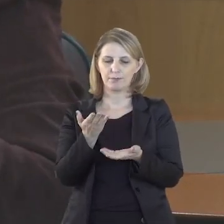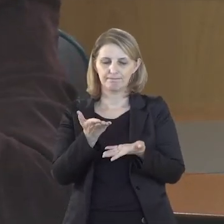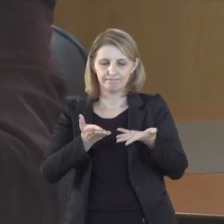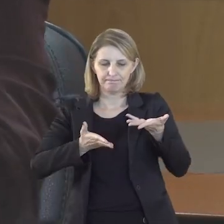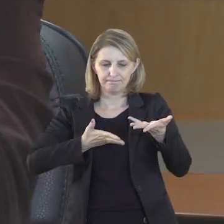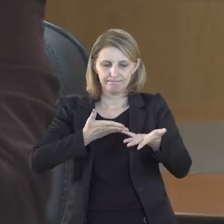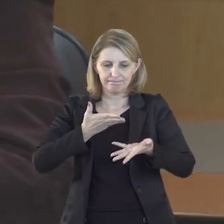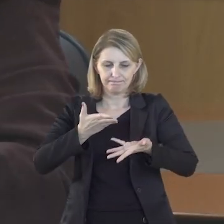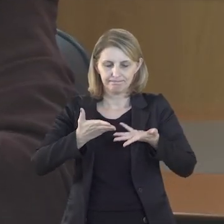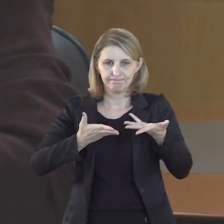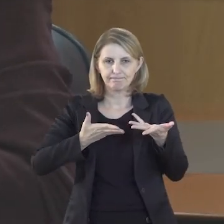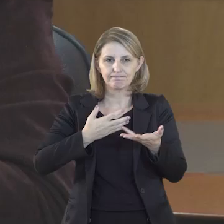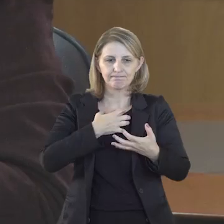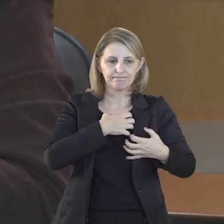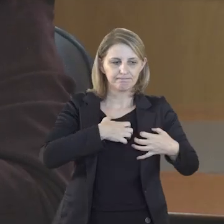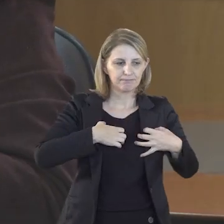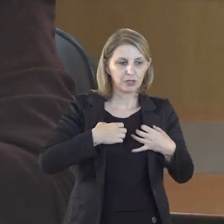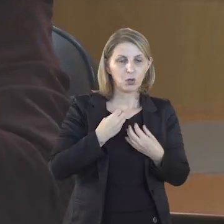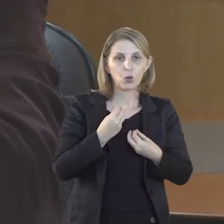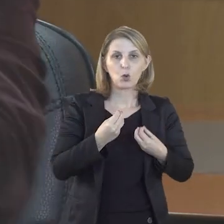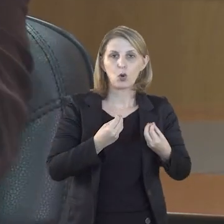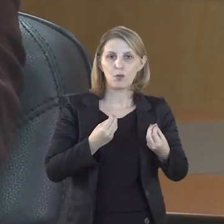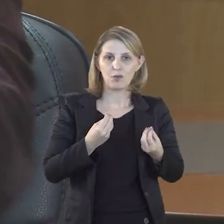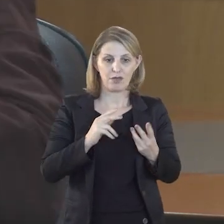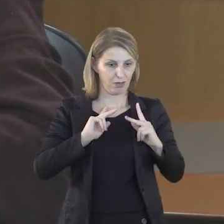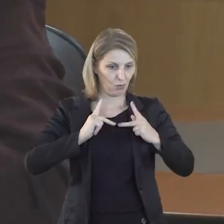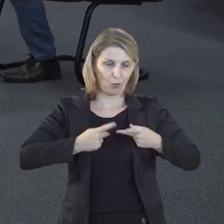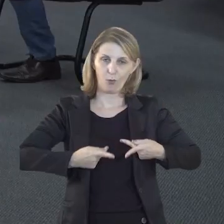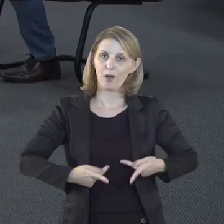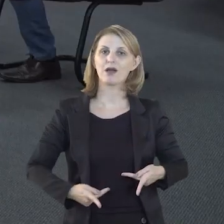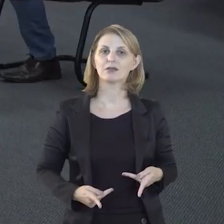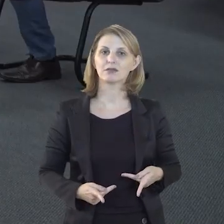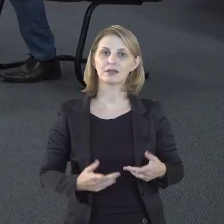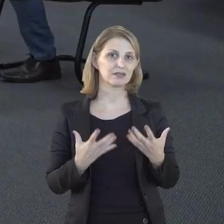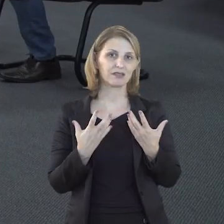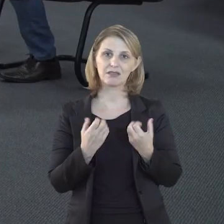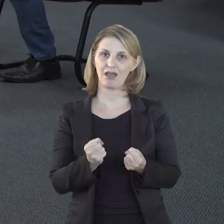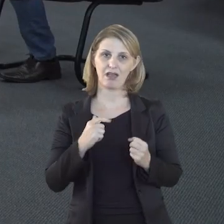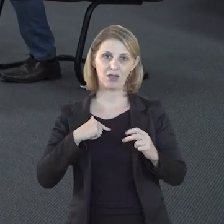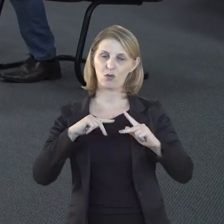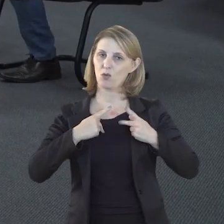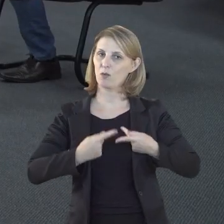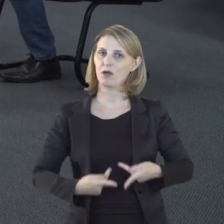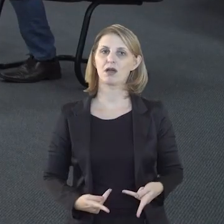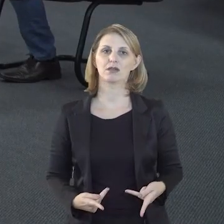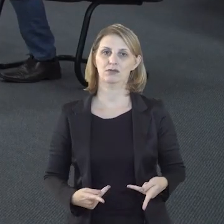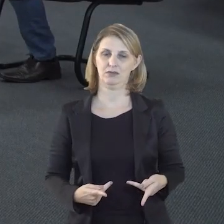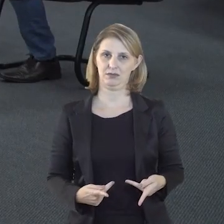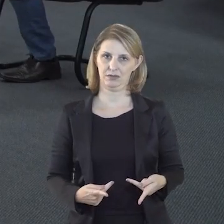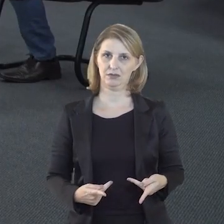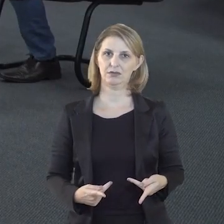mim, acolher esse sentimento, acolher esse desconforto, acolher a humanidade que há em